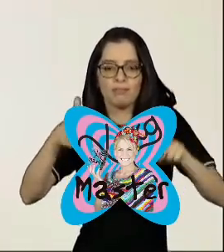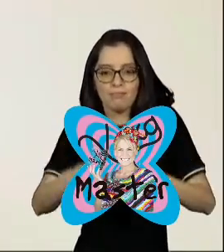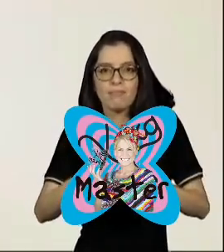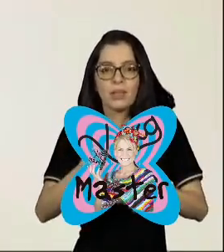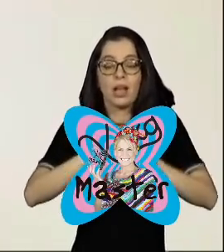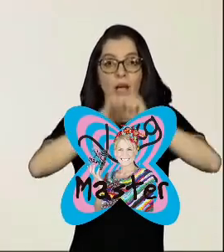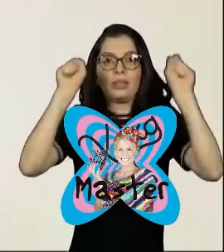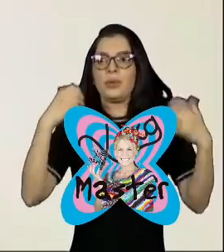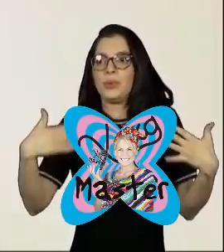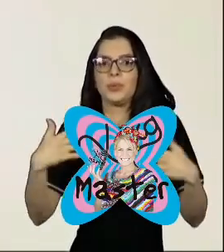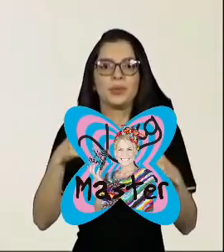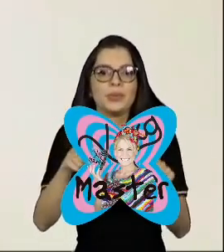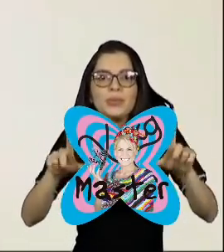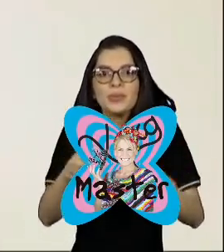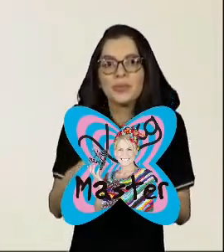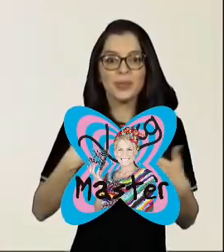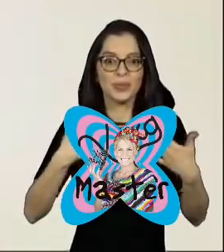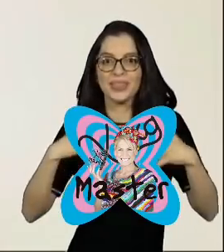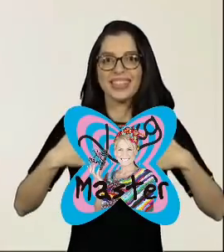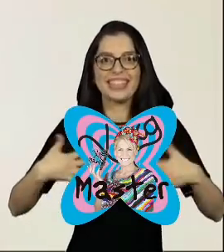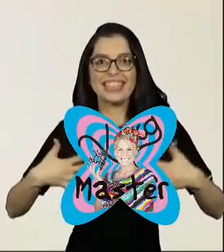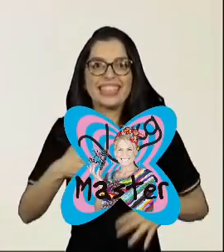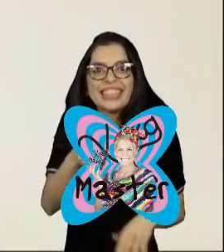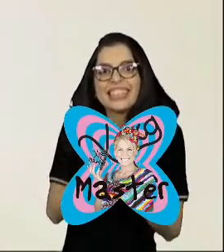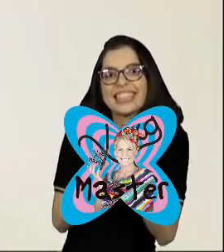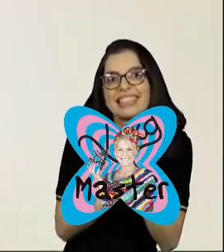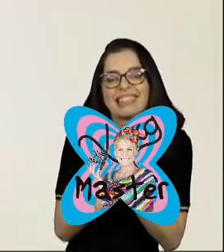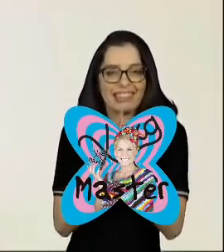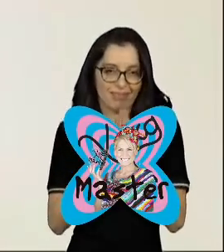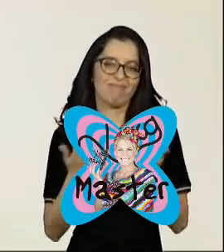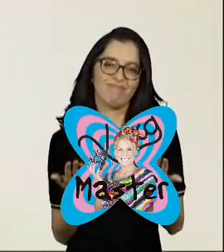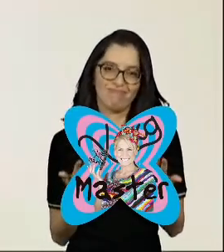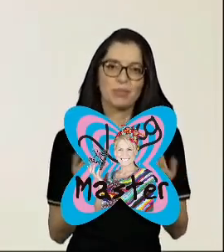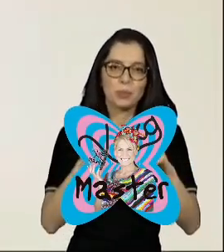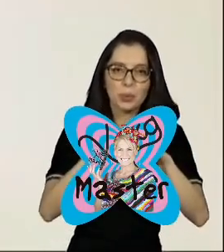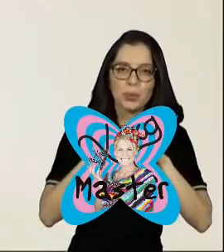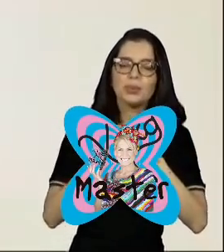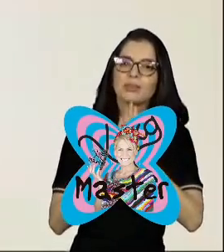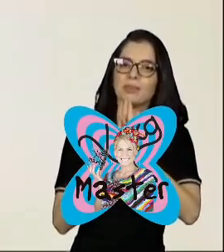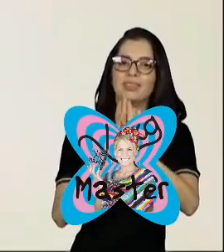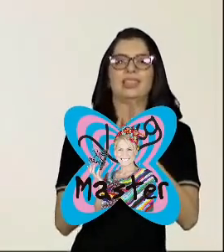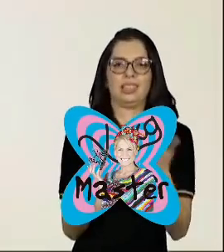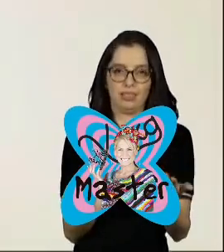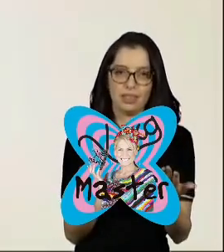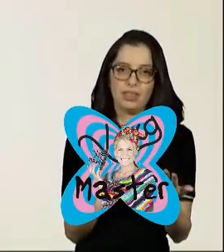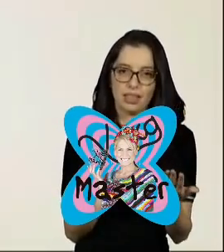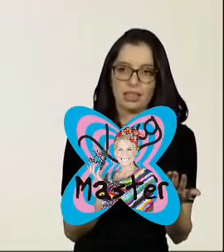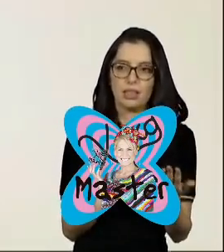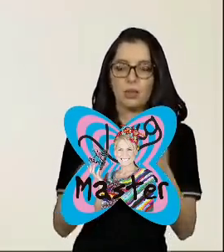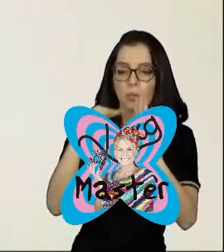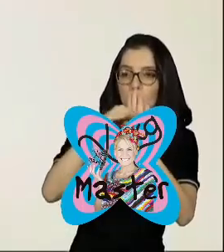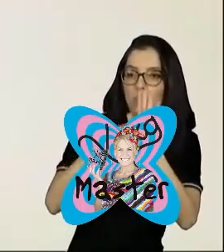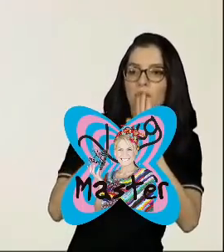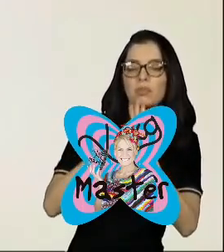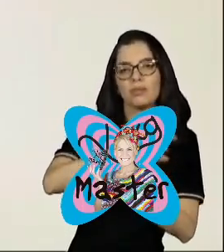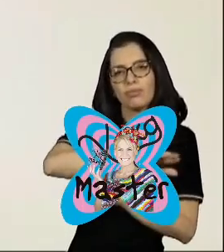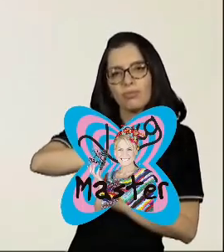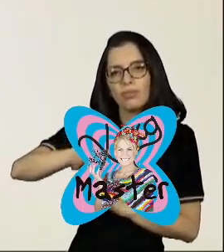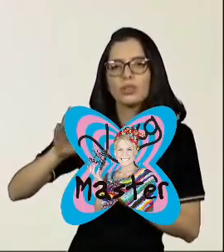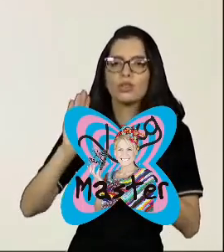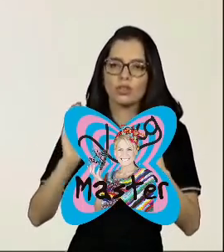as bem a energia com as brincadeiras e tudo mais então essa representação feita através dos programas sim